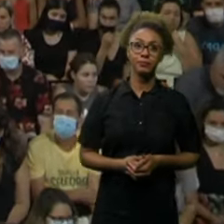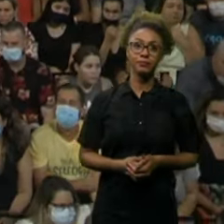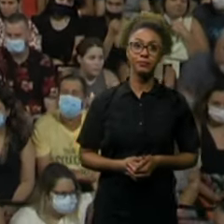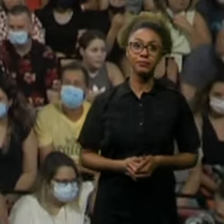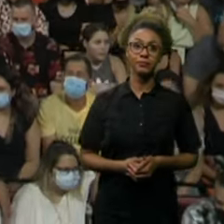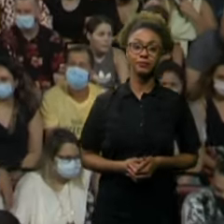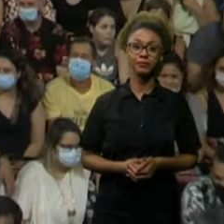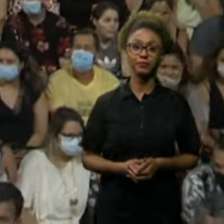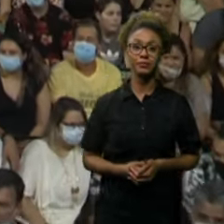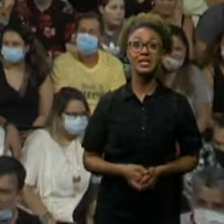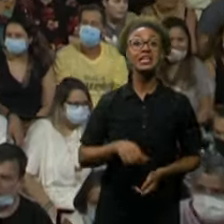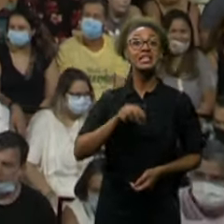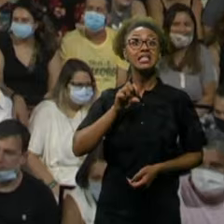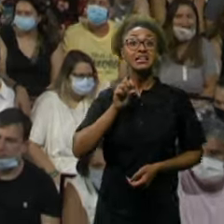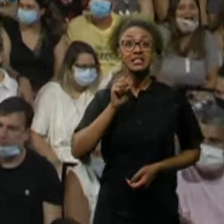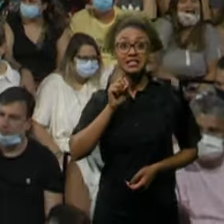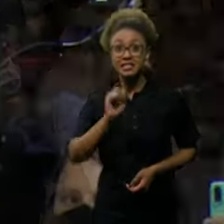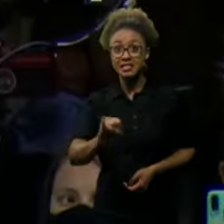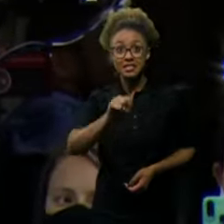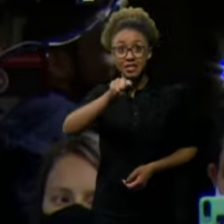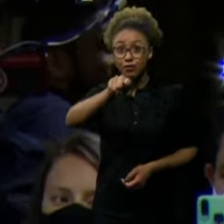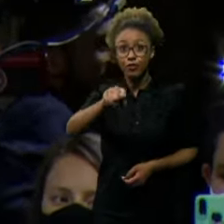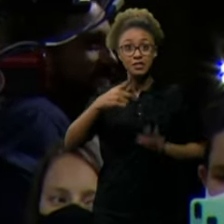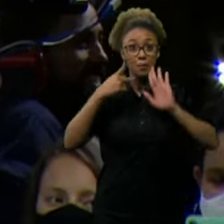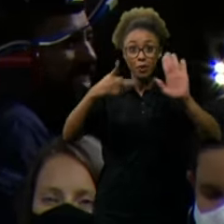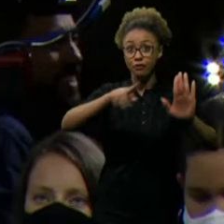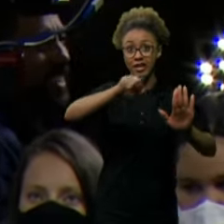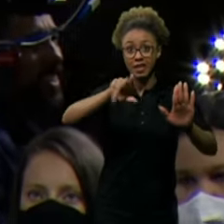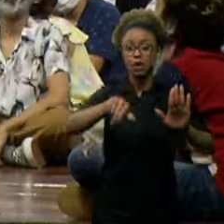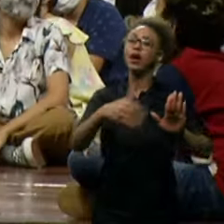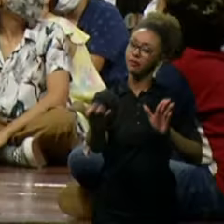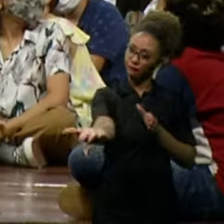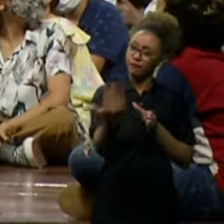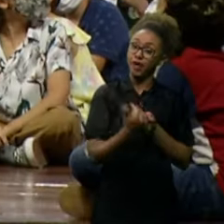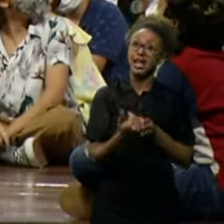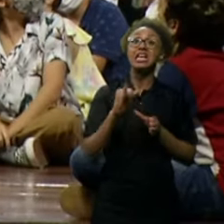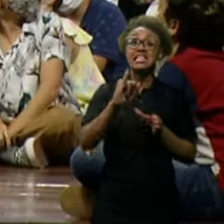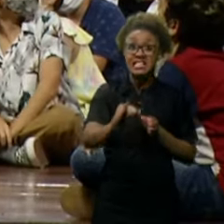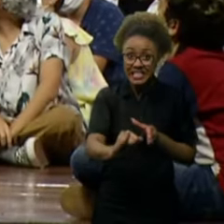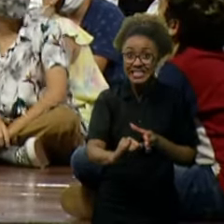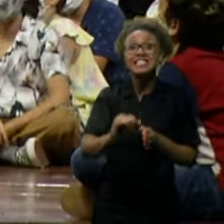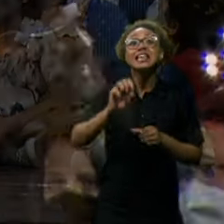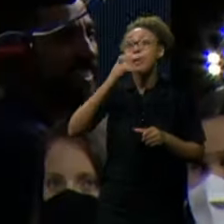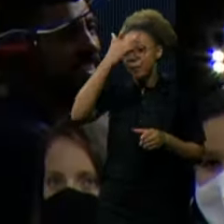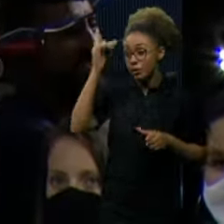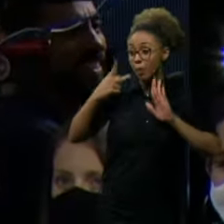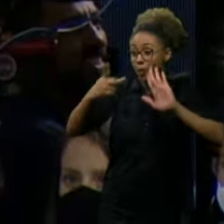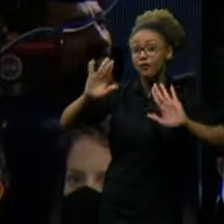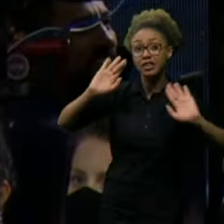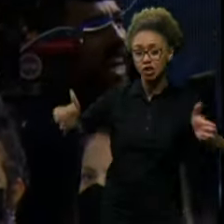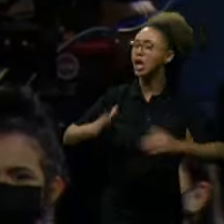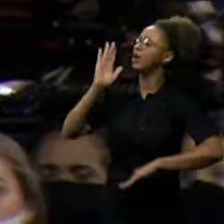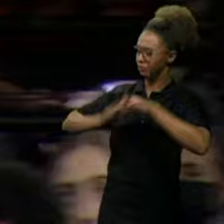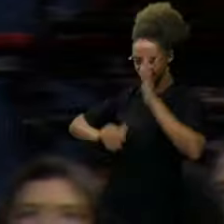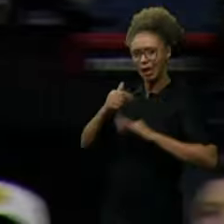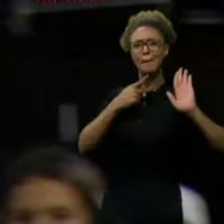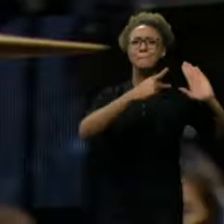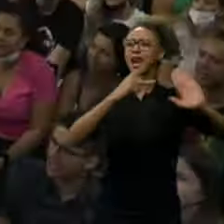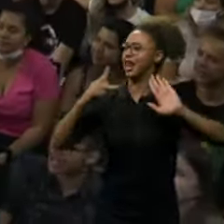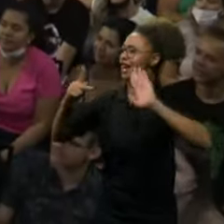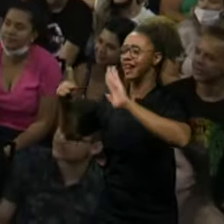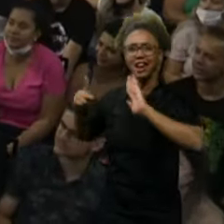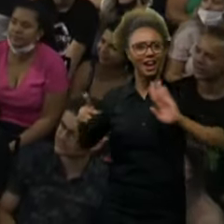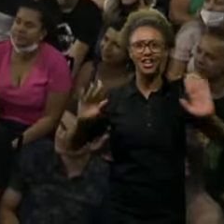entra na roda porque tem não é profeta quando tá na roda profecia também